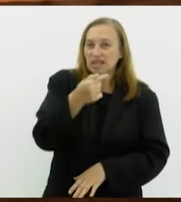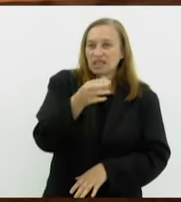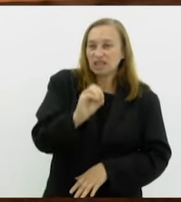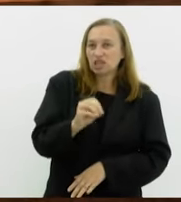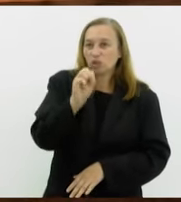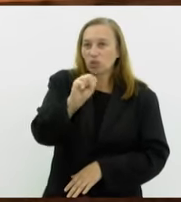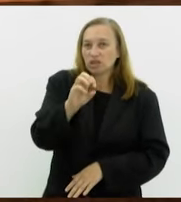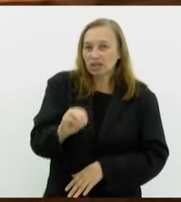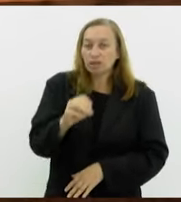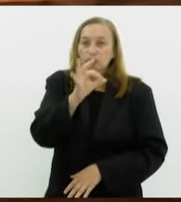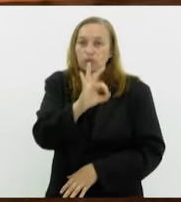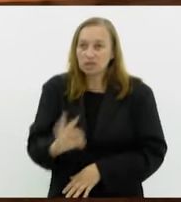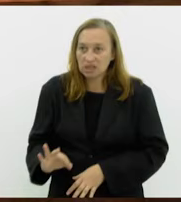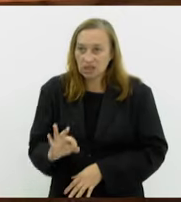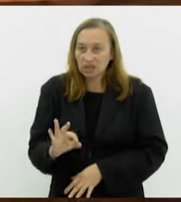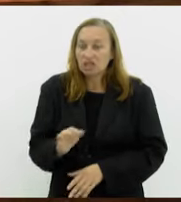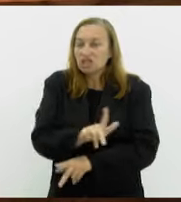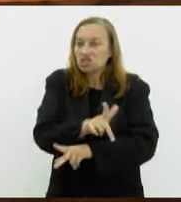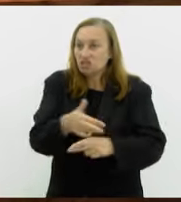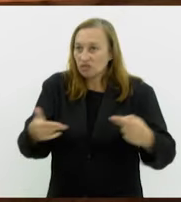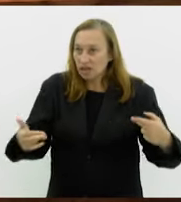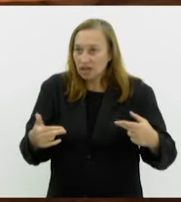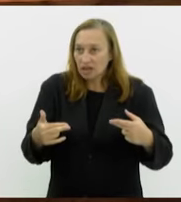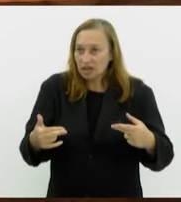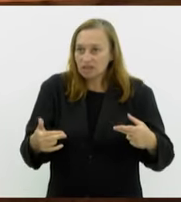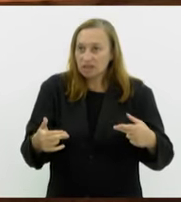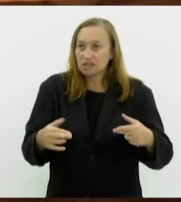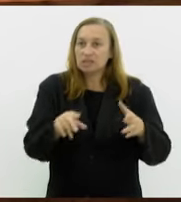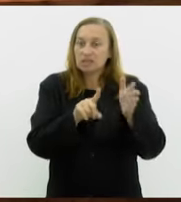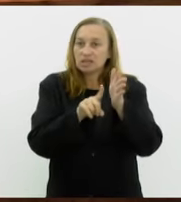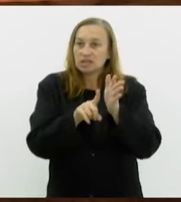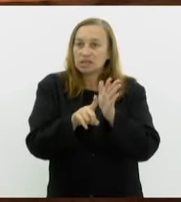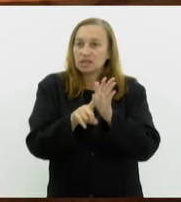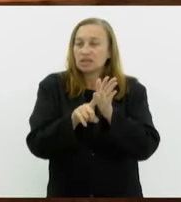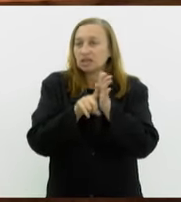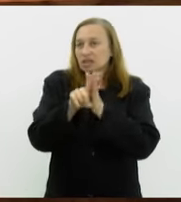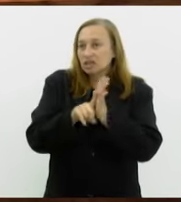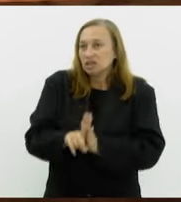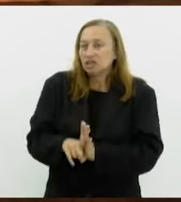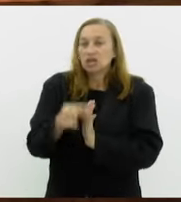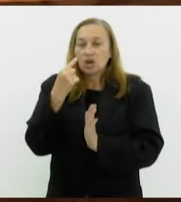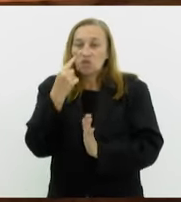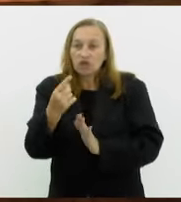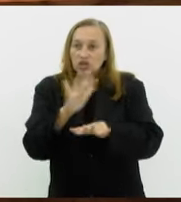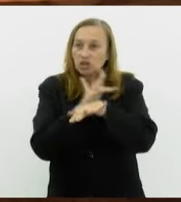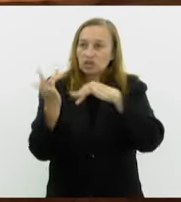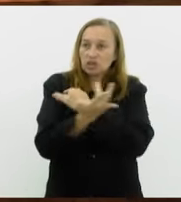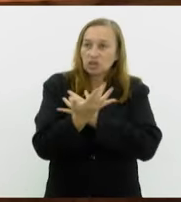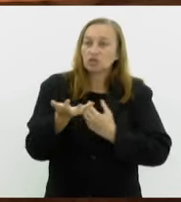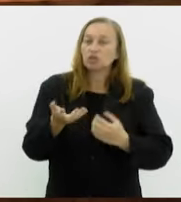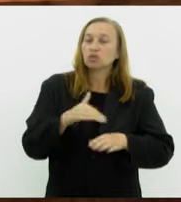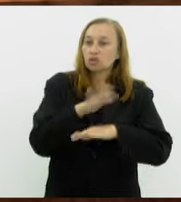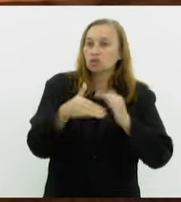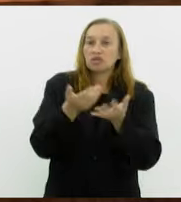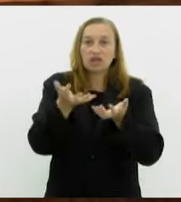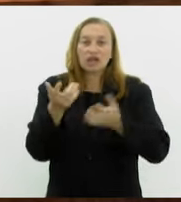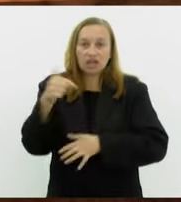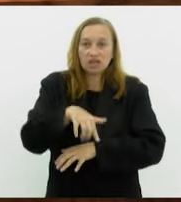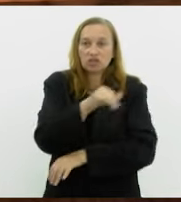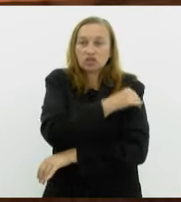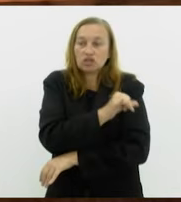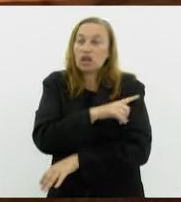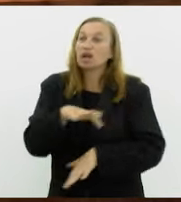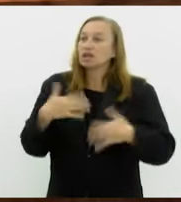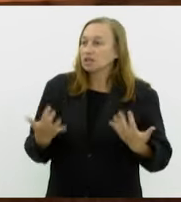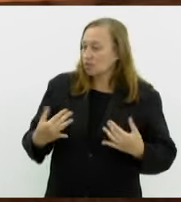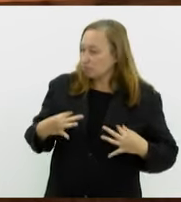engano. E diversas enquetes que eu procuro com redes sociais, todos querem também aqui no Rio de Janeiro. Então, conte